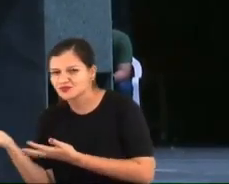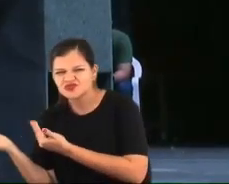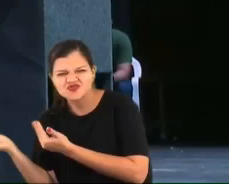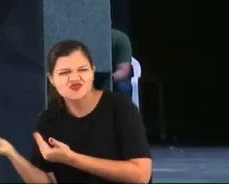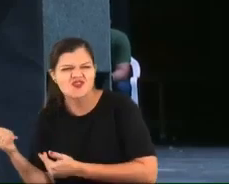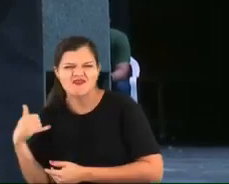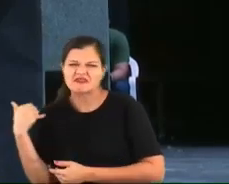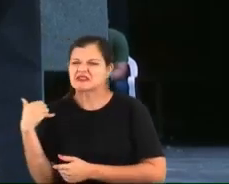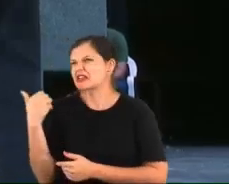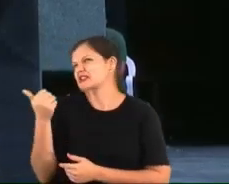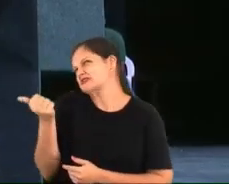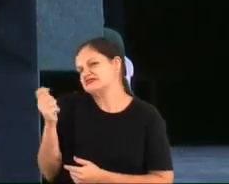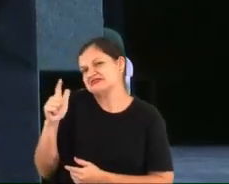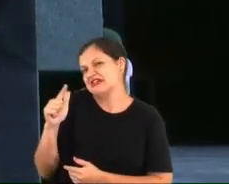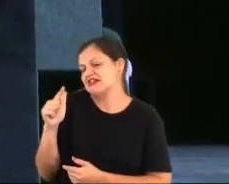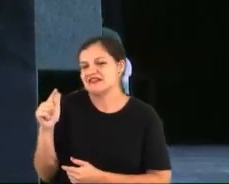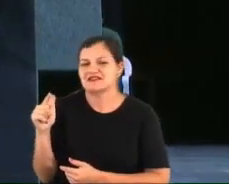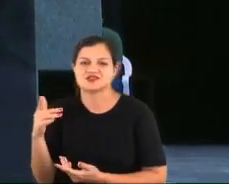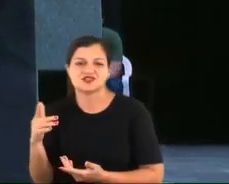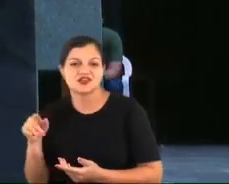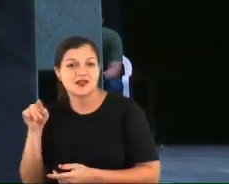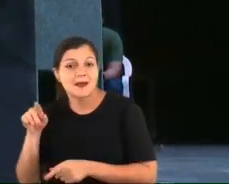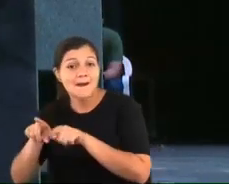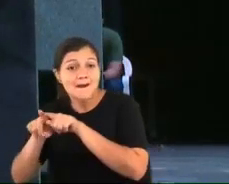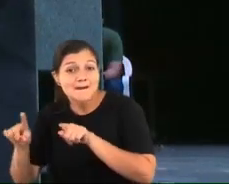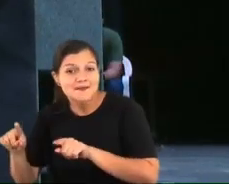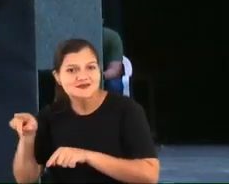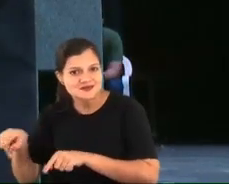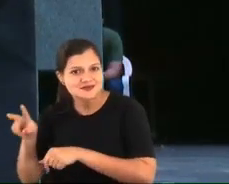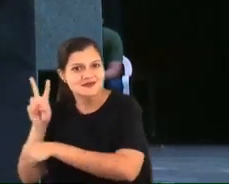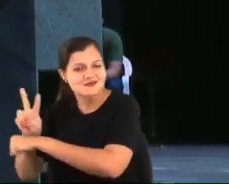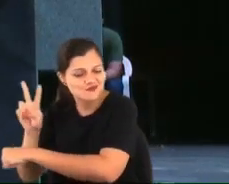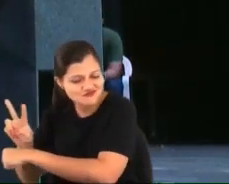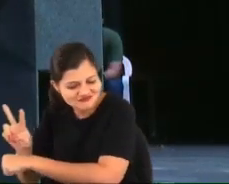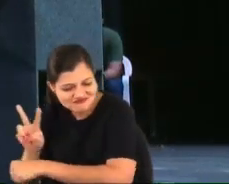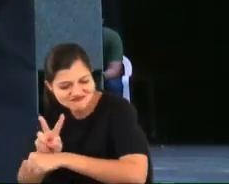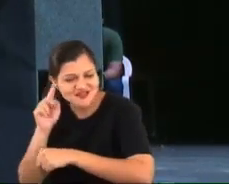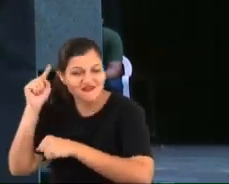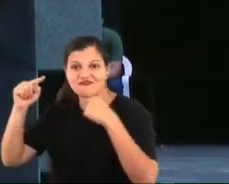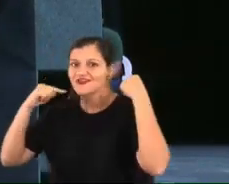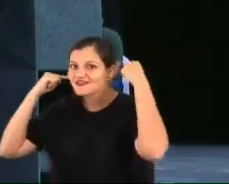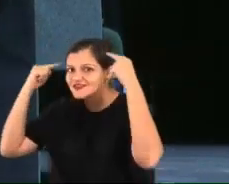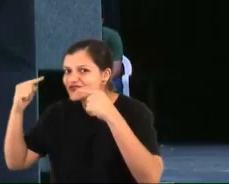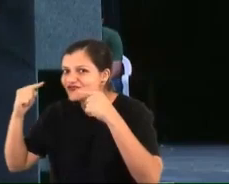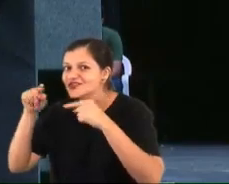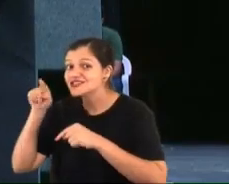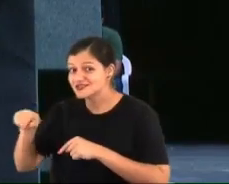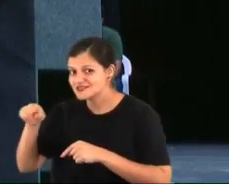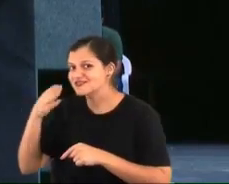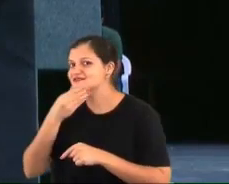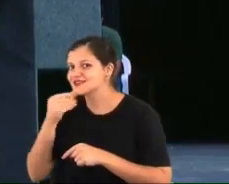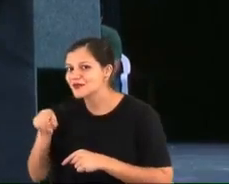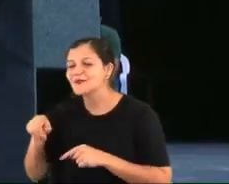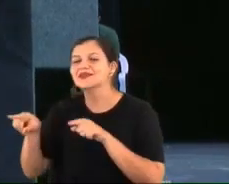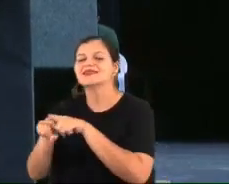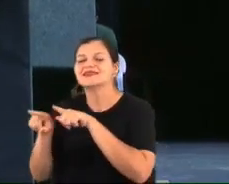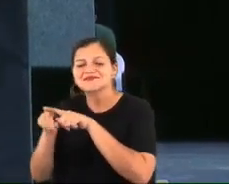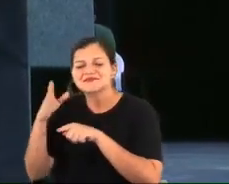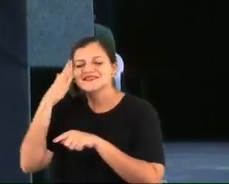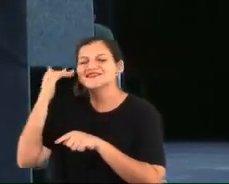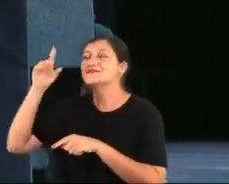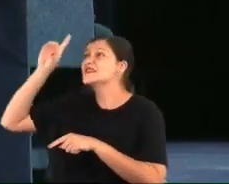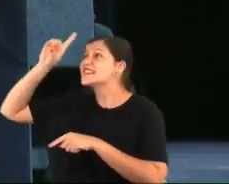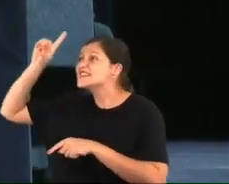menos, ele defendia, e ele sabia que Deus também defendia os seus protegidos com todas